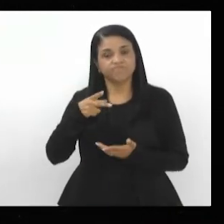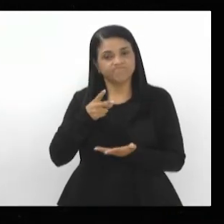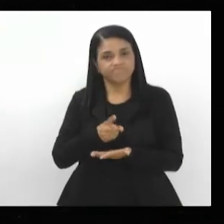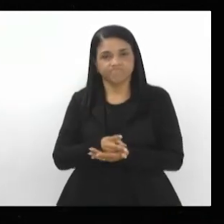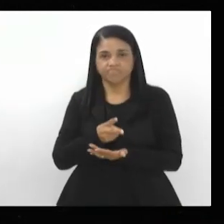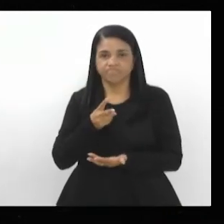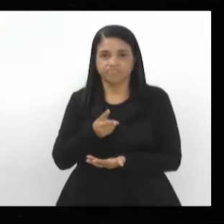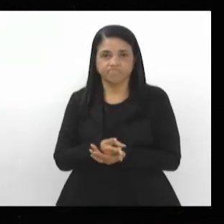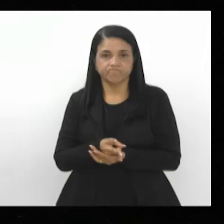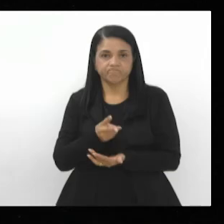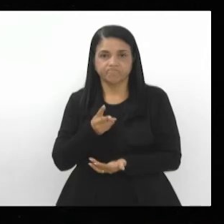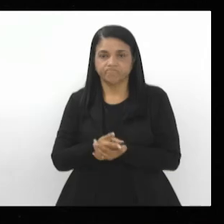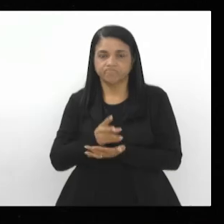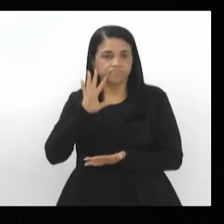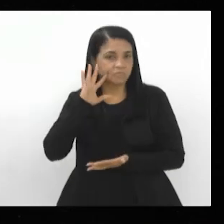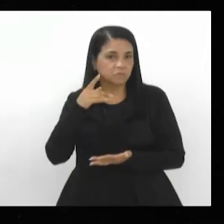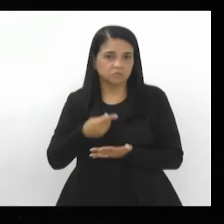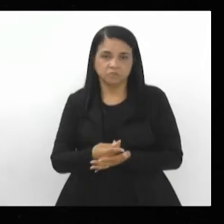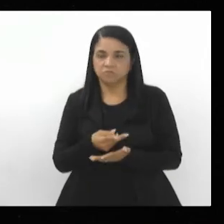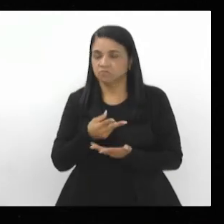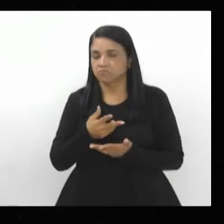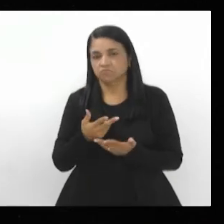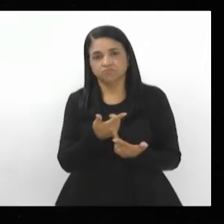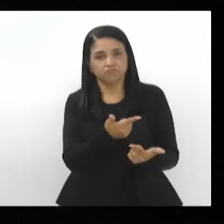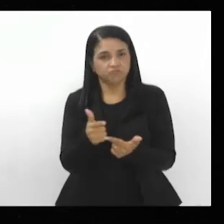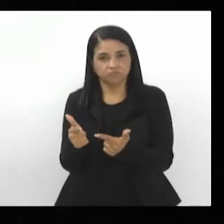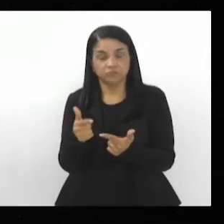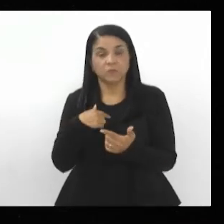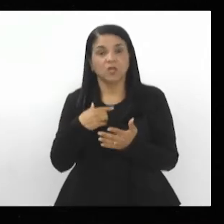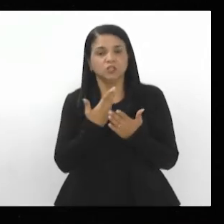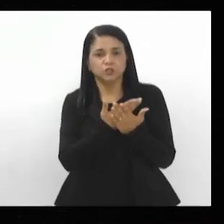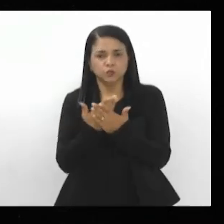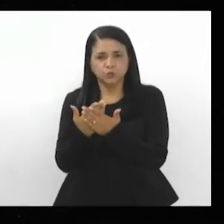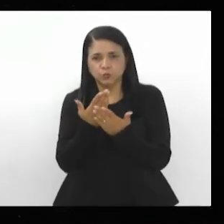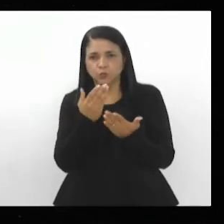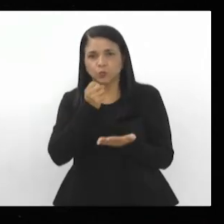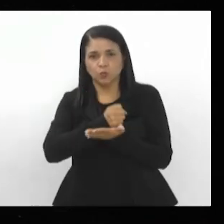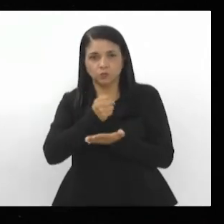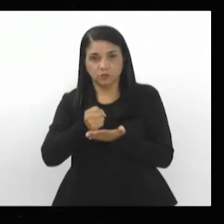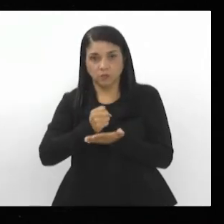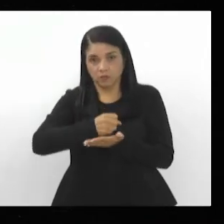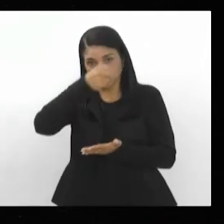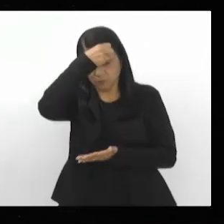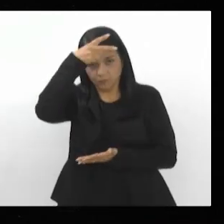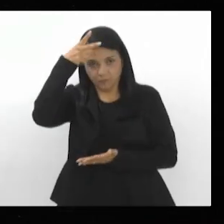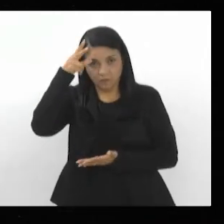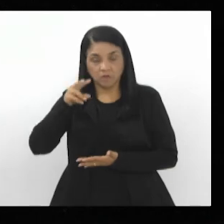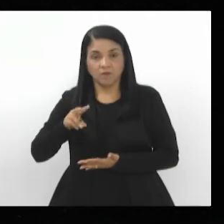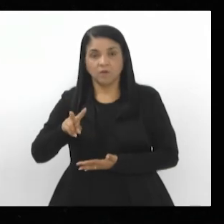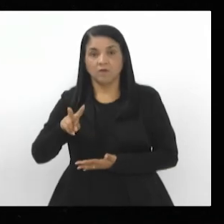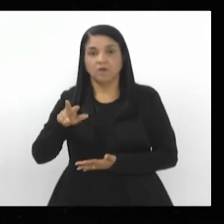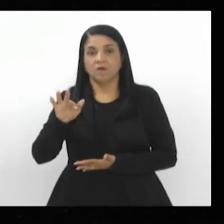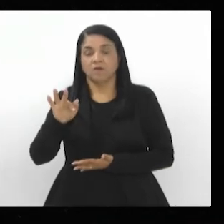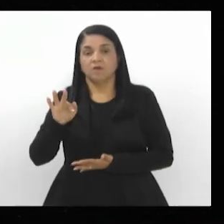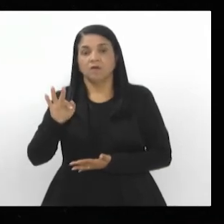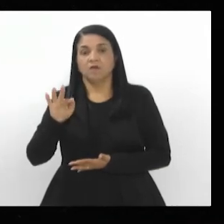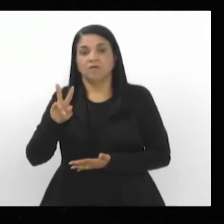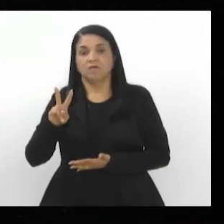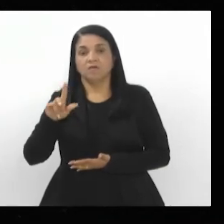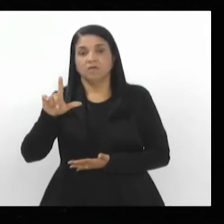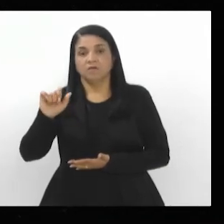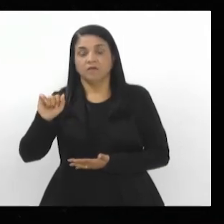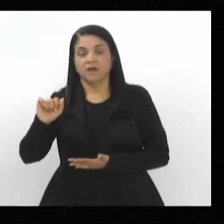permanece sem solução. Estudo contratado pelo atual prefeito, o Vladimir Garotinho, revela que